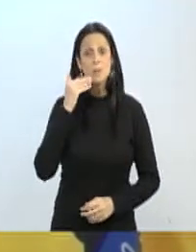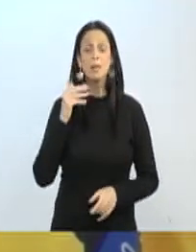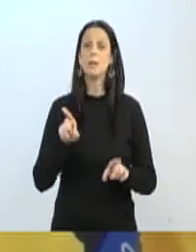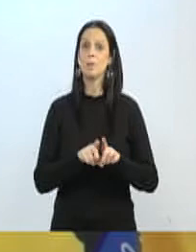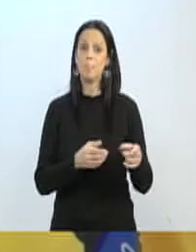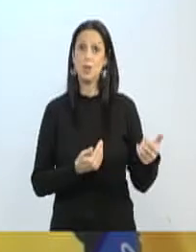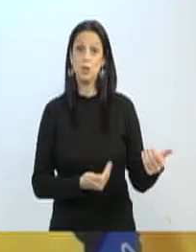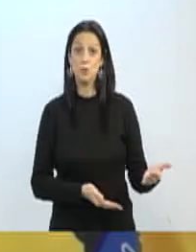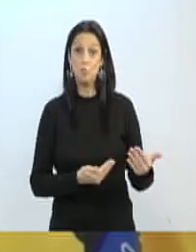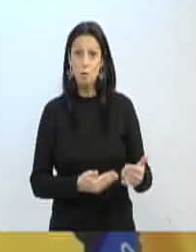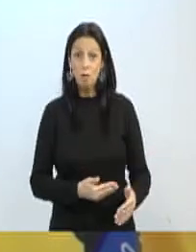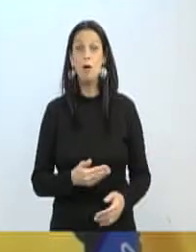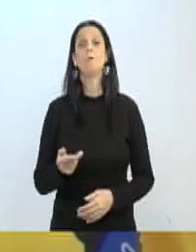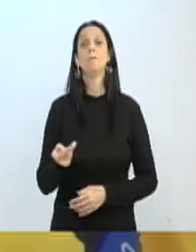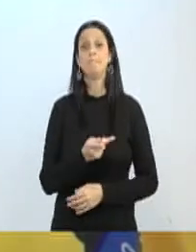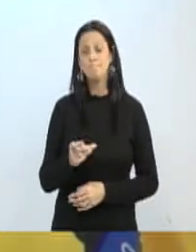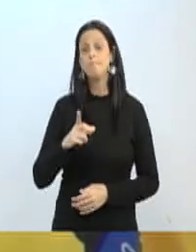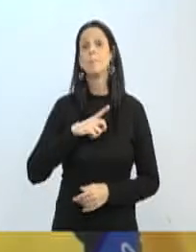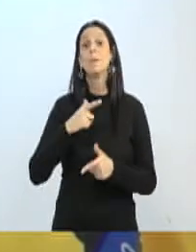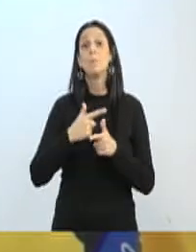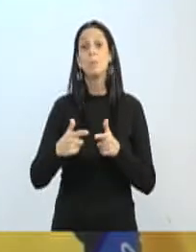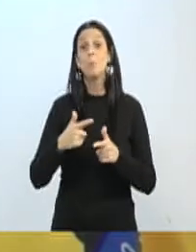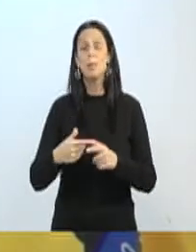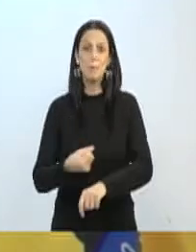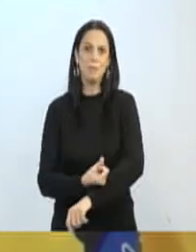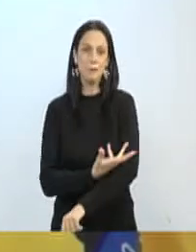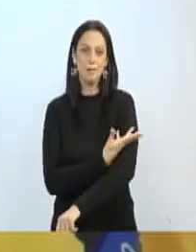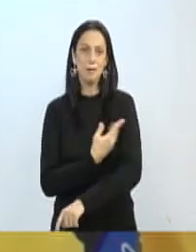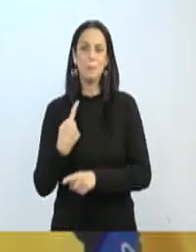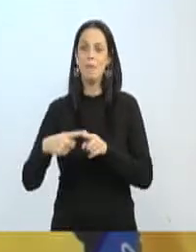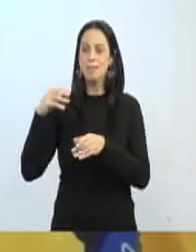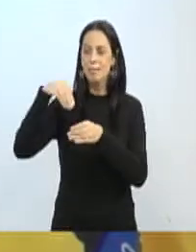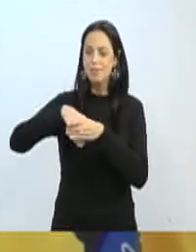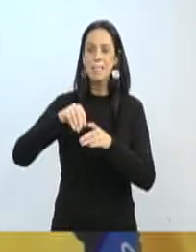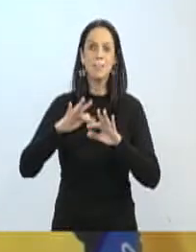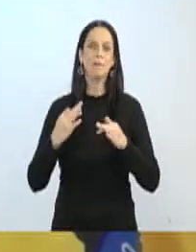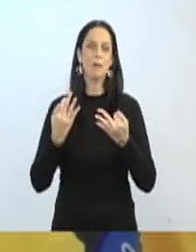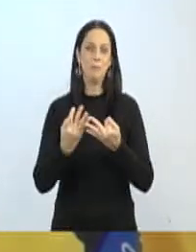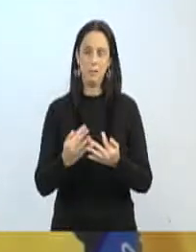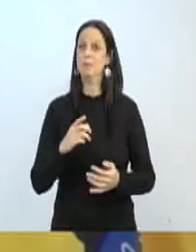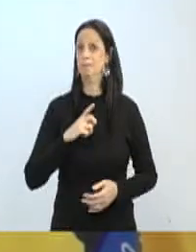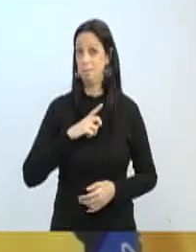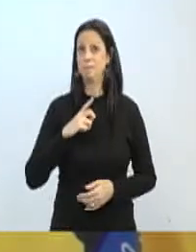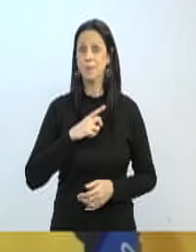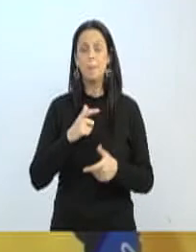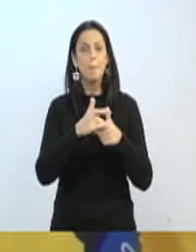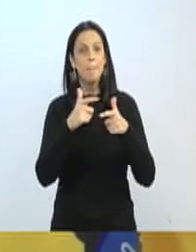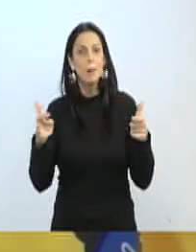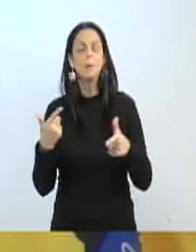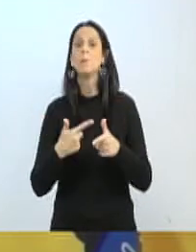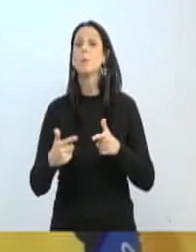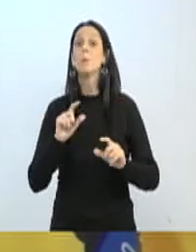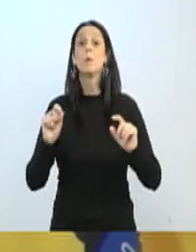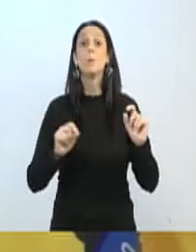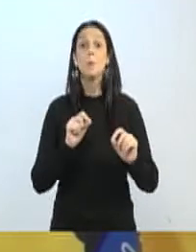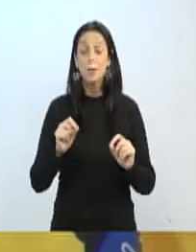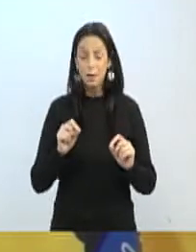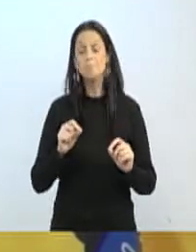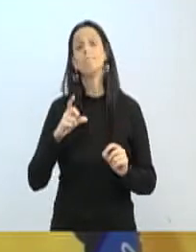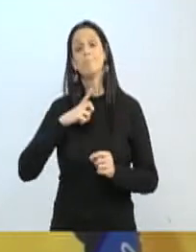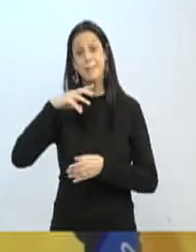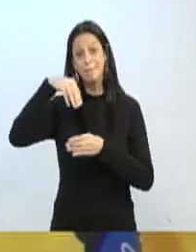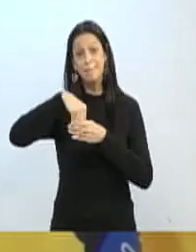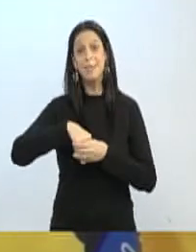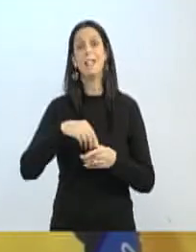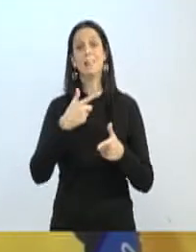estão passando por problemas emocionais por causa de problemas na família a maioria dos problemas deles estão ligados a família